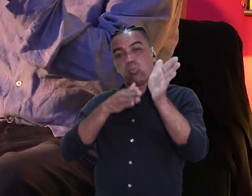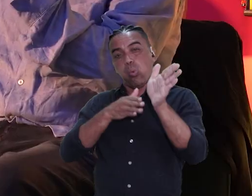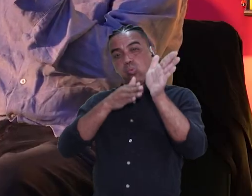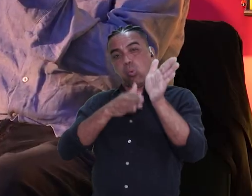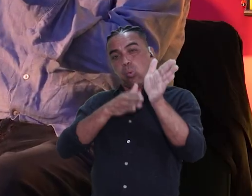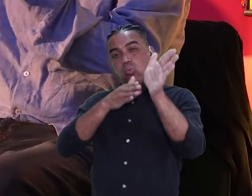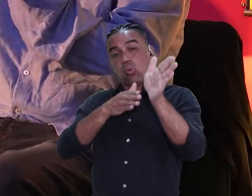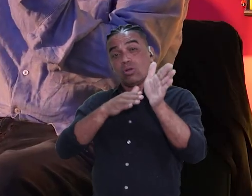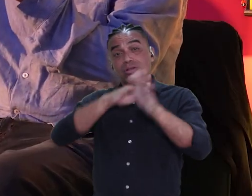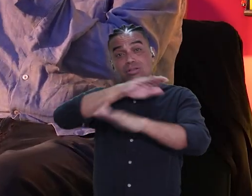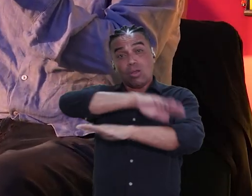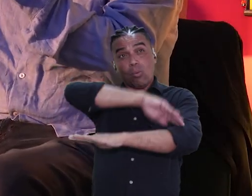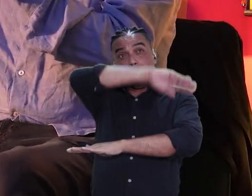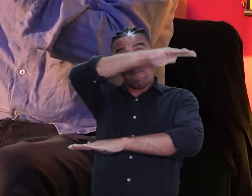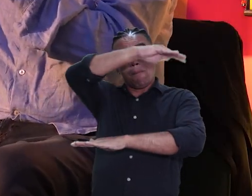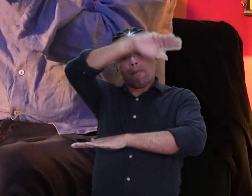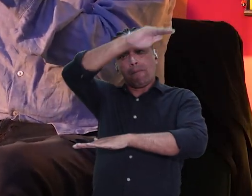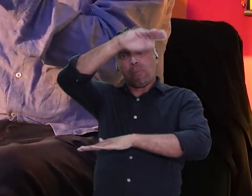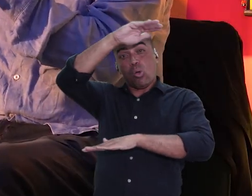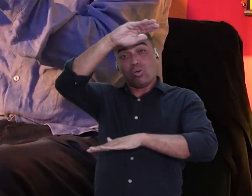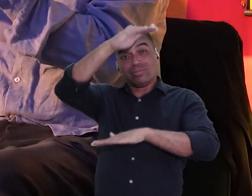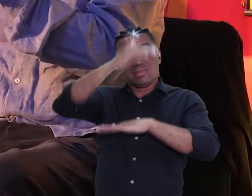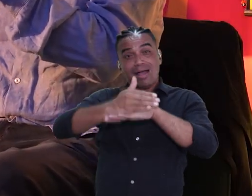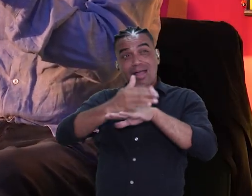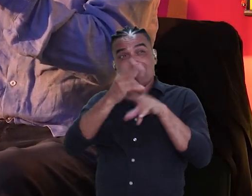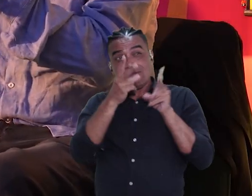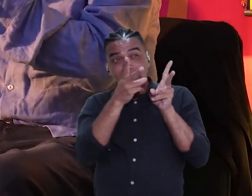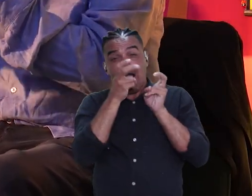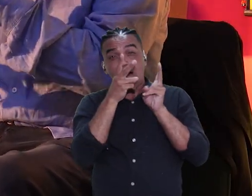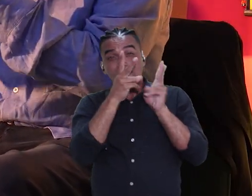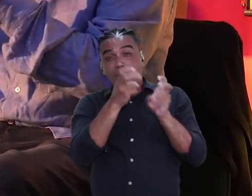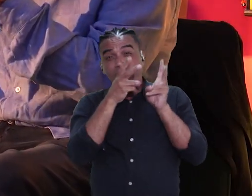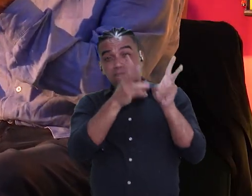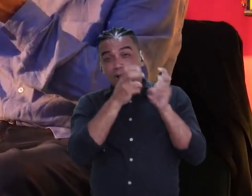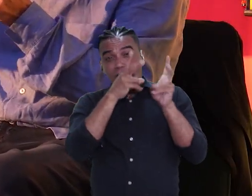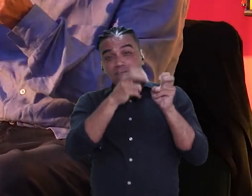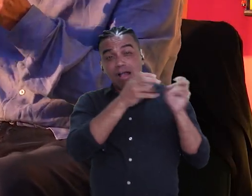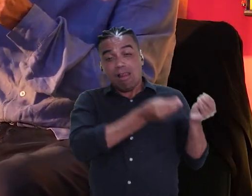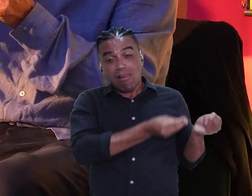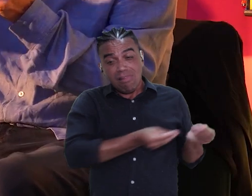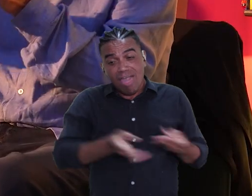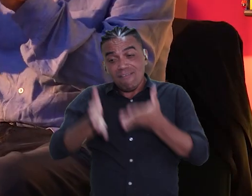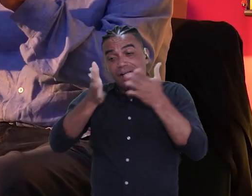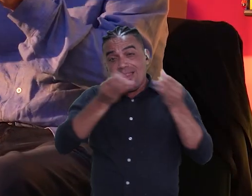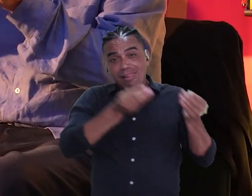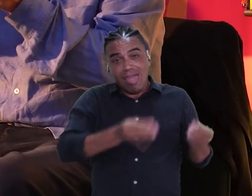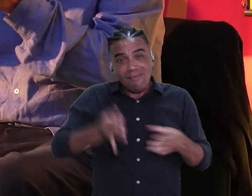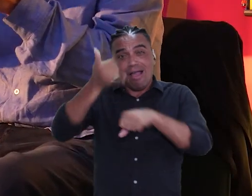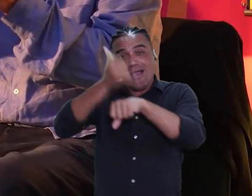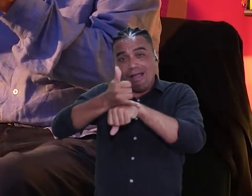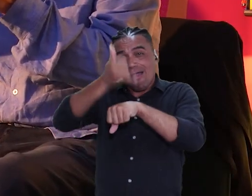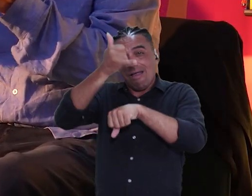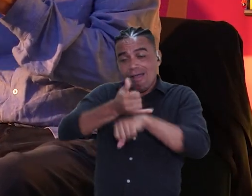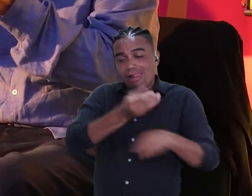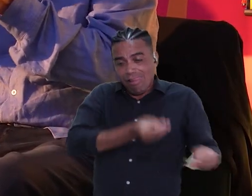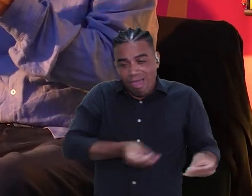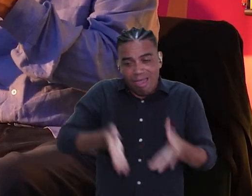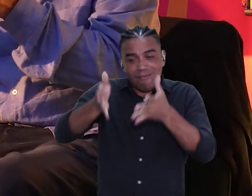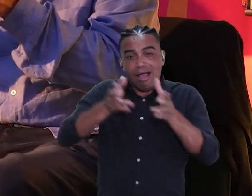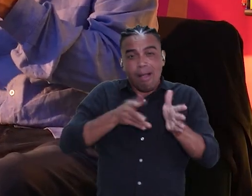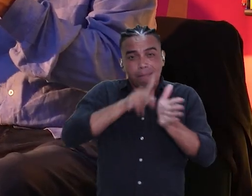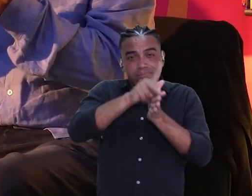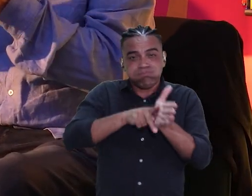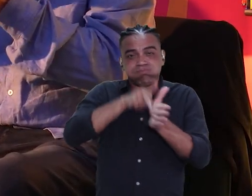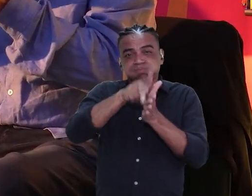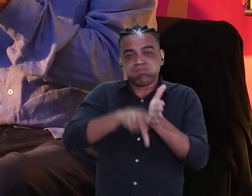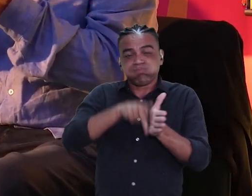Em que a montanha vai sendo corroída e transportada. Então, tudo isso foi tratado por